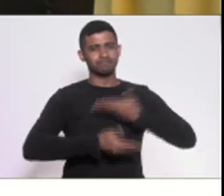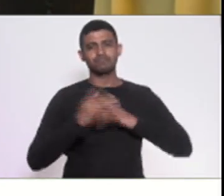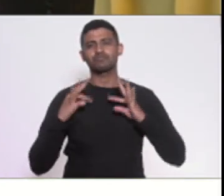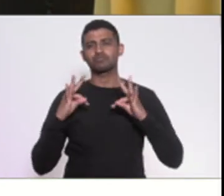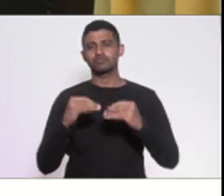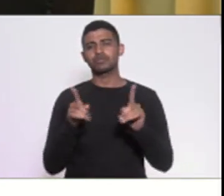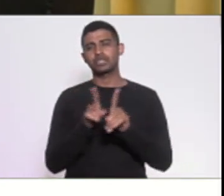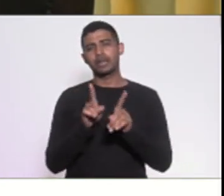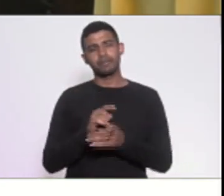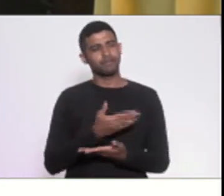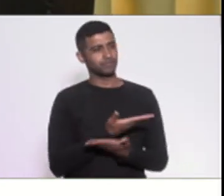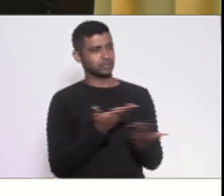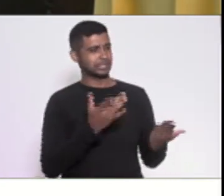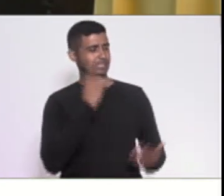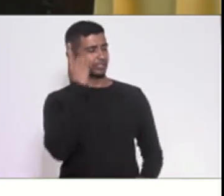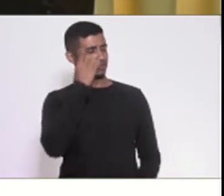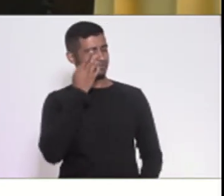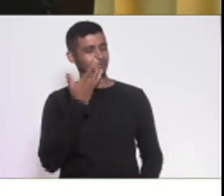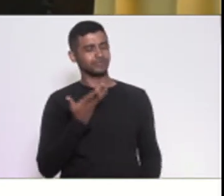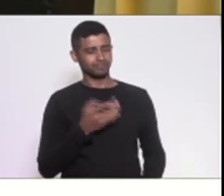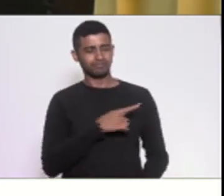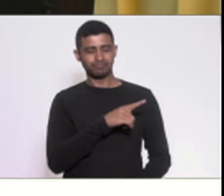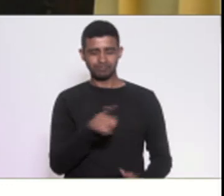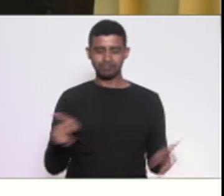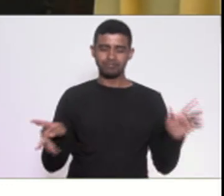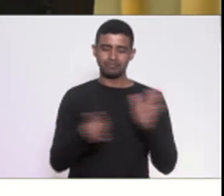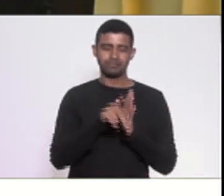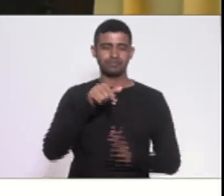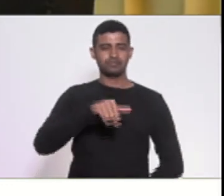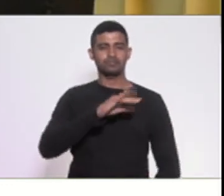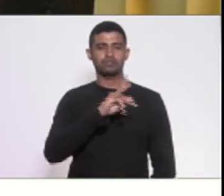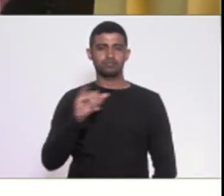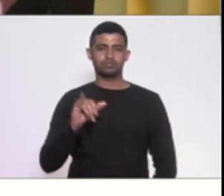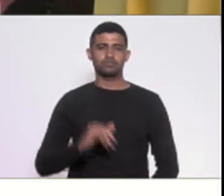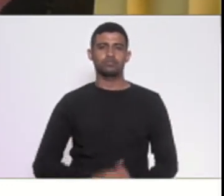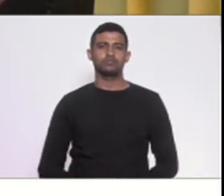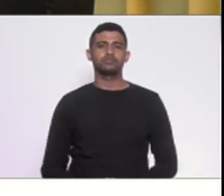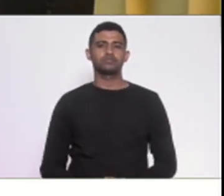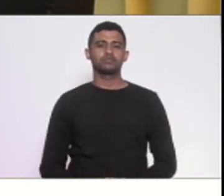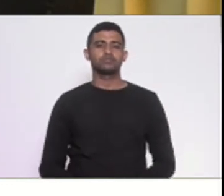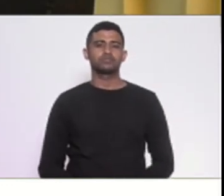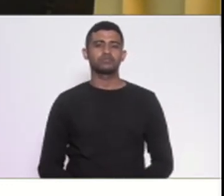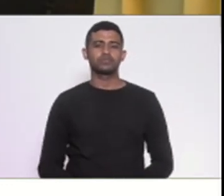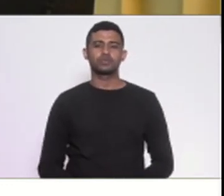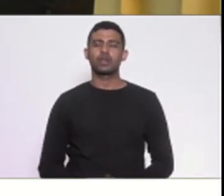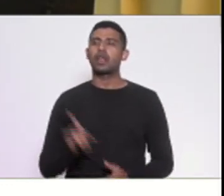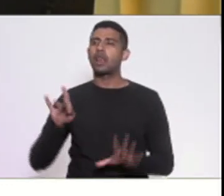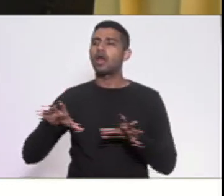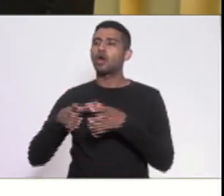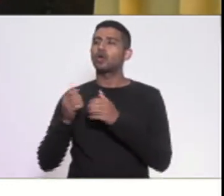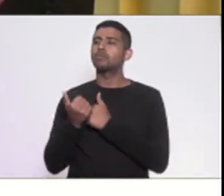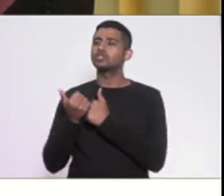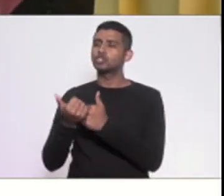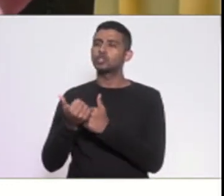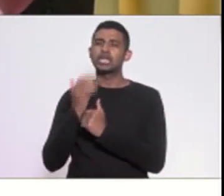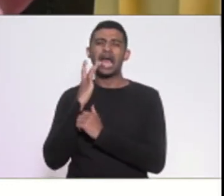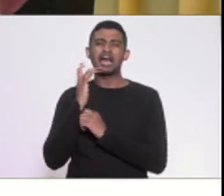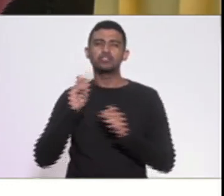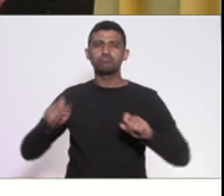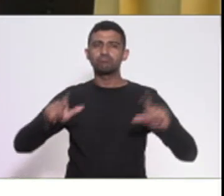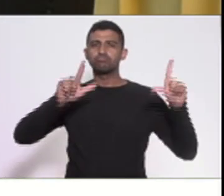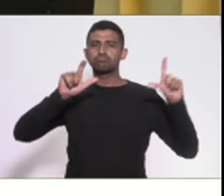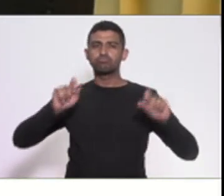nossos deputados que compõem essa CPI. A assessoria, acho que vai passar ali, não sei se tem